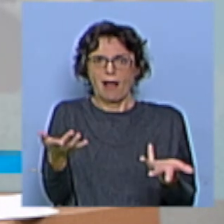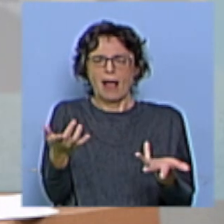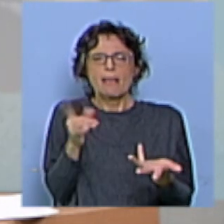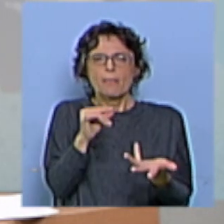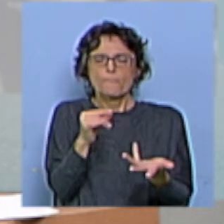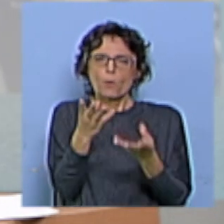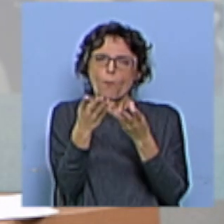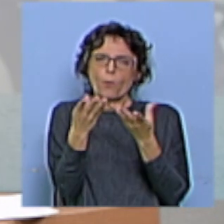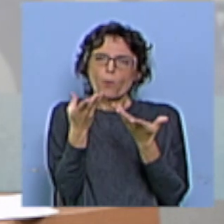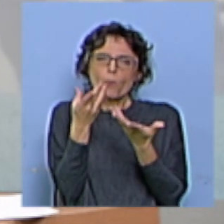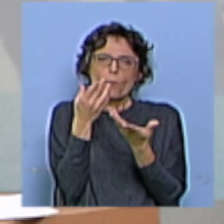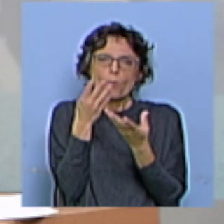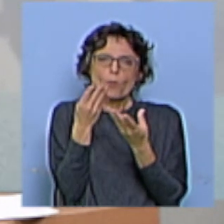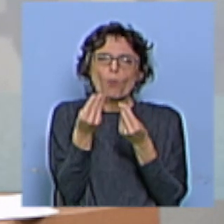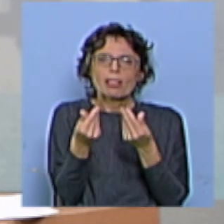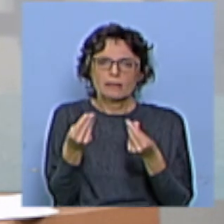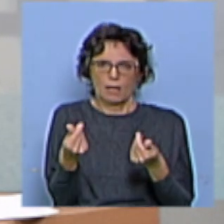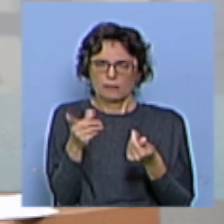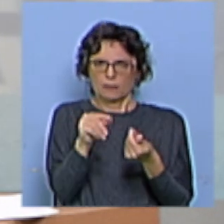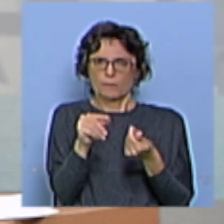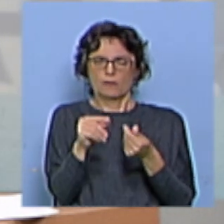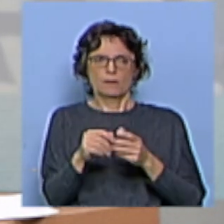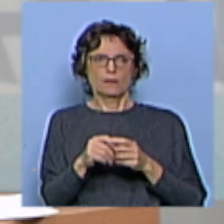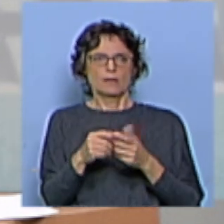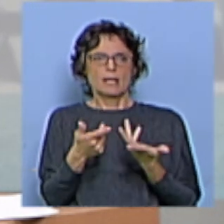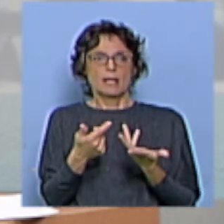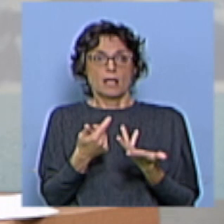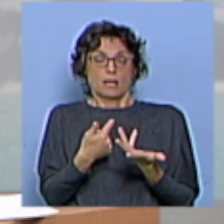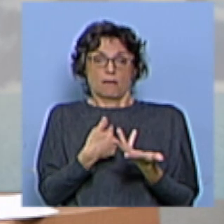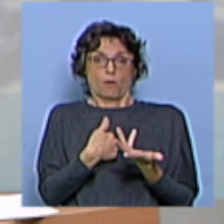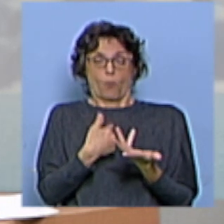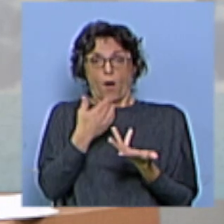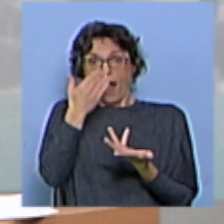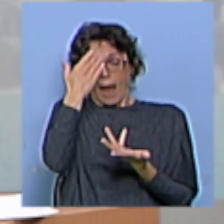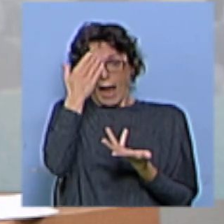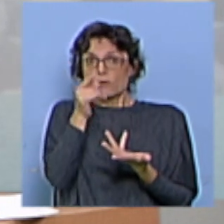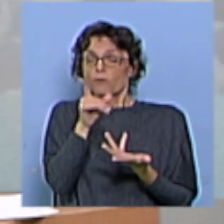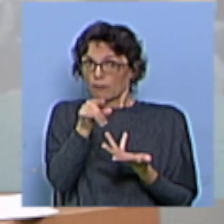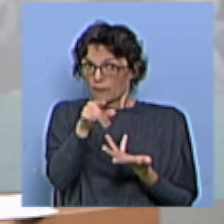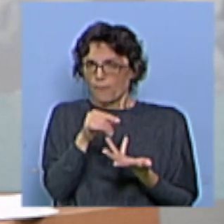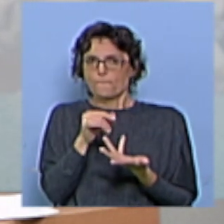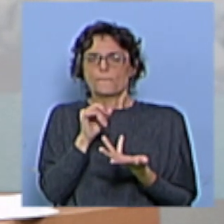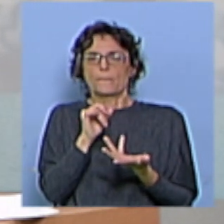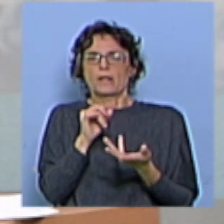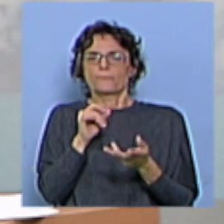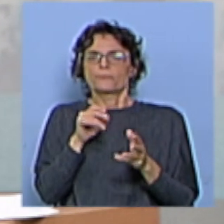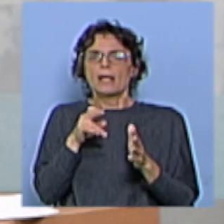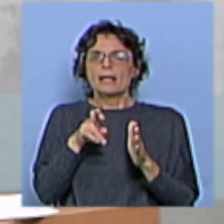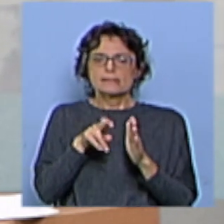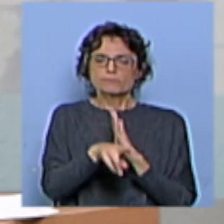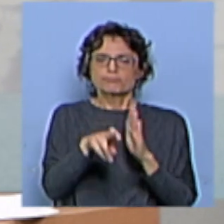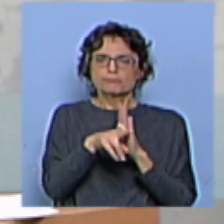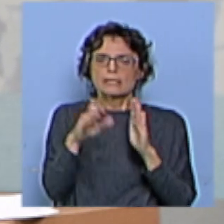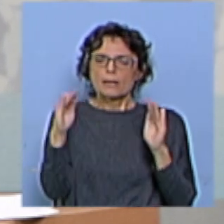qualidade, eventualmente. Eu creio que a redução de público, a redução de visitantes e, enfim,